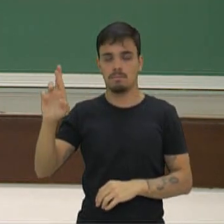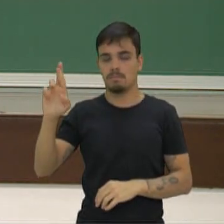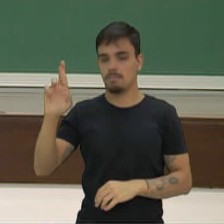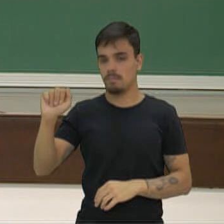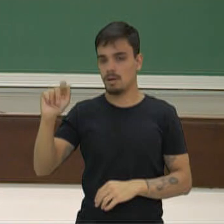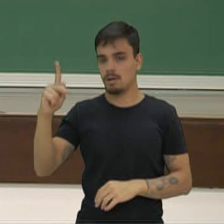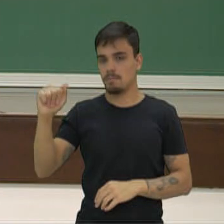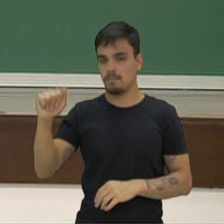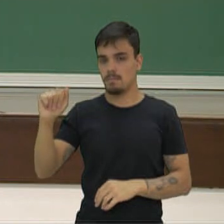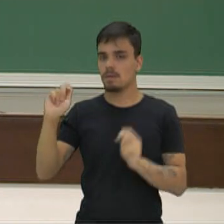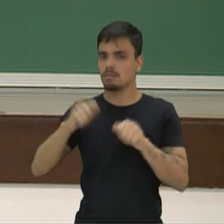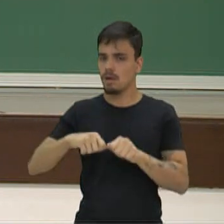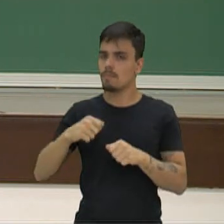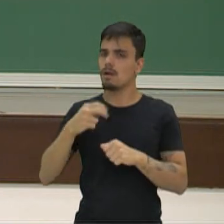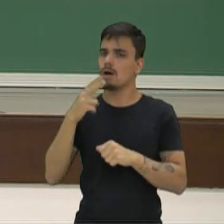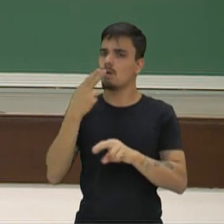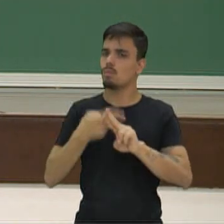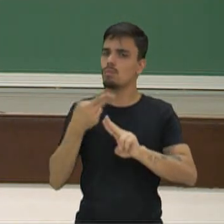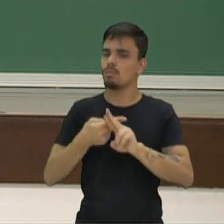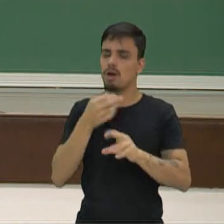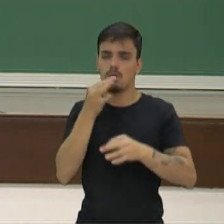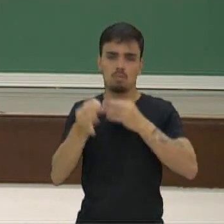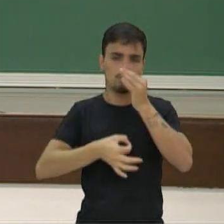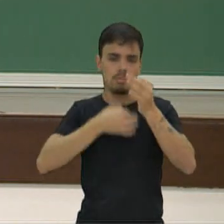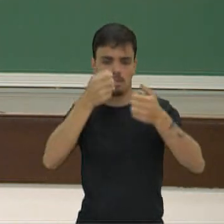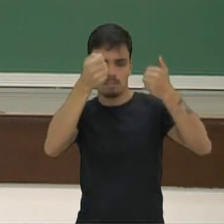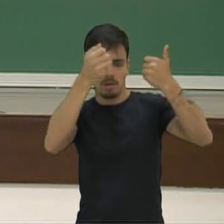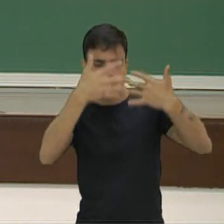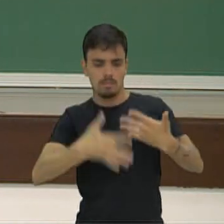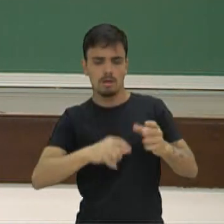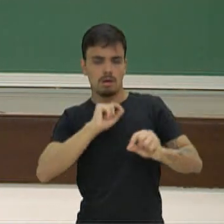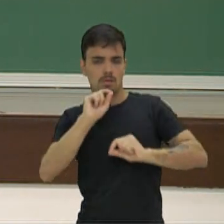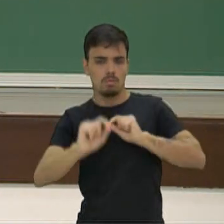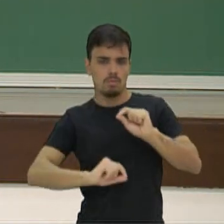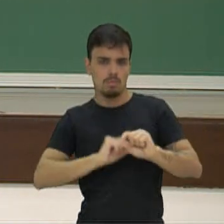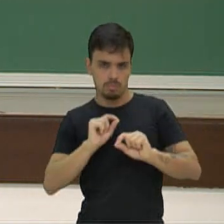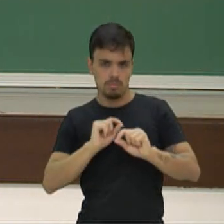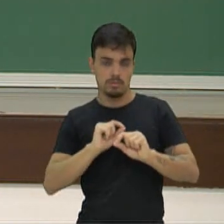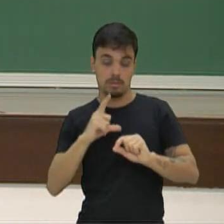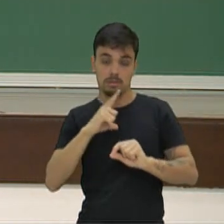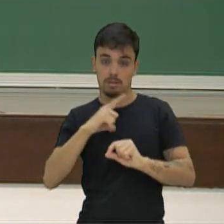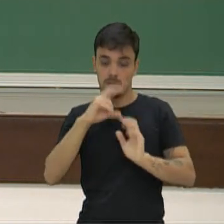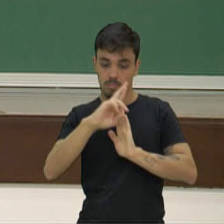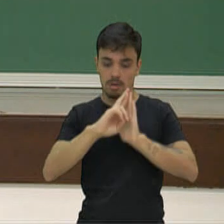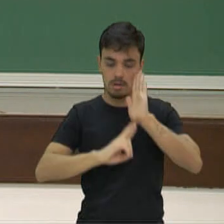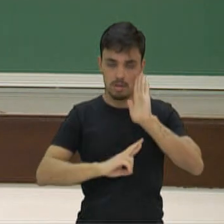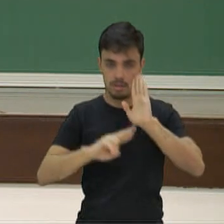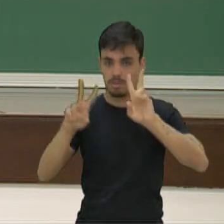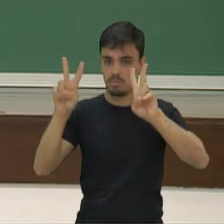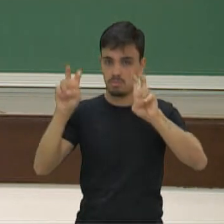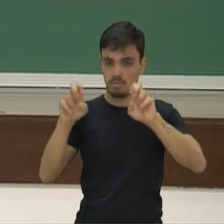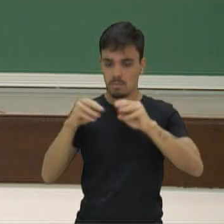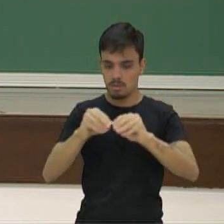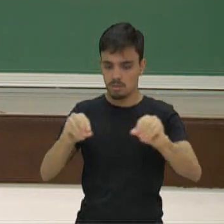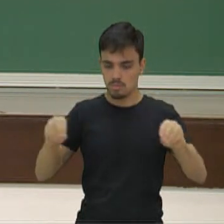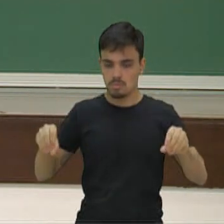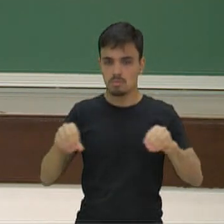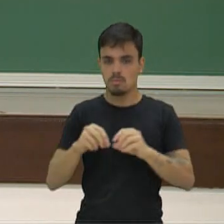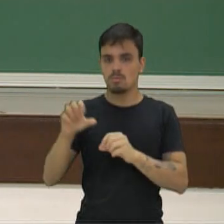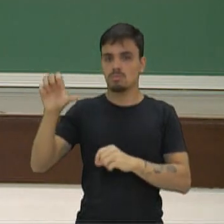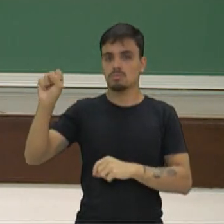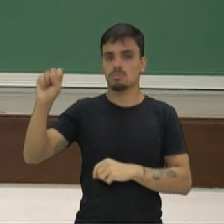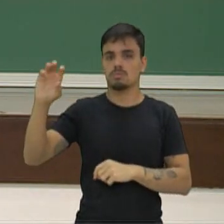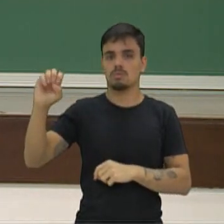usar isso até como argumento para falar, para explicar, se acaso nunca tivemos uma redação sobre solo. Quem